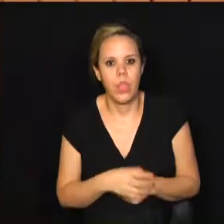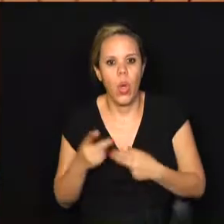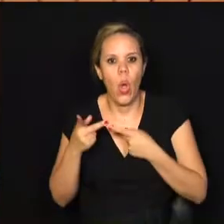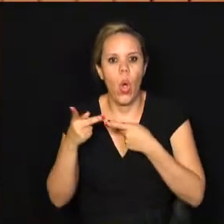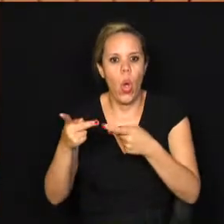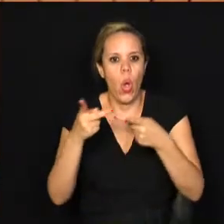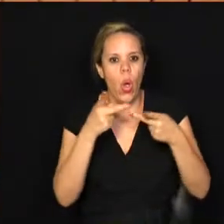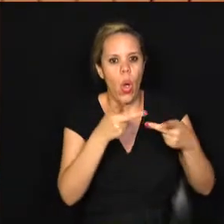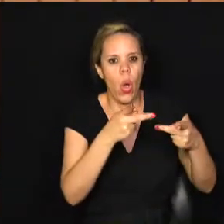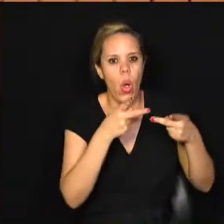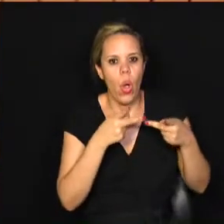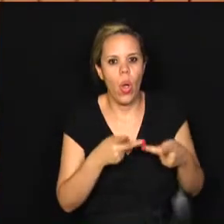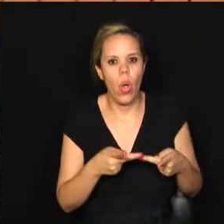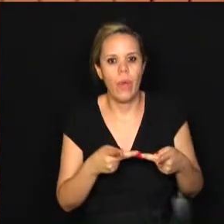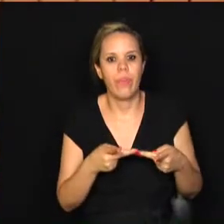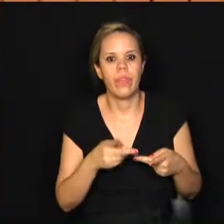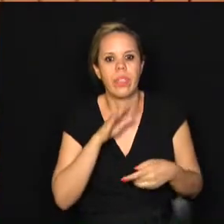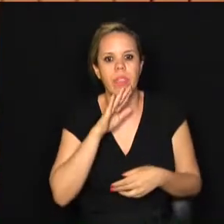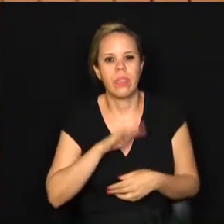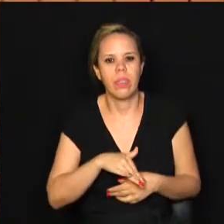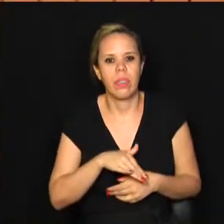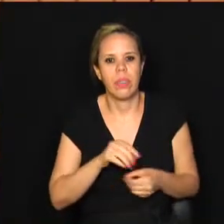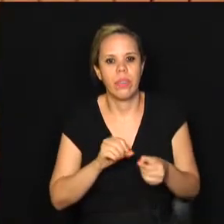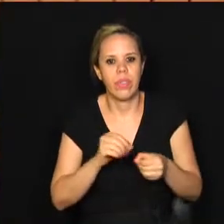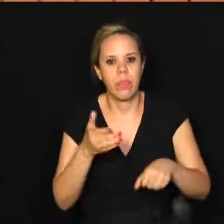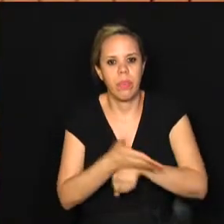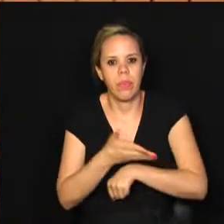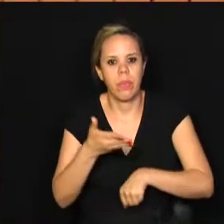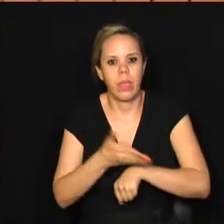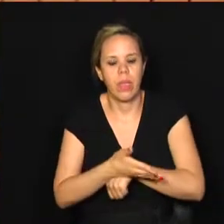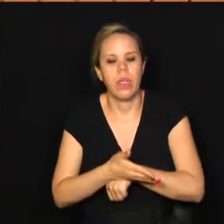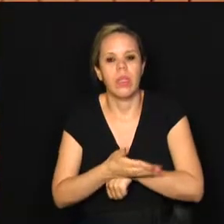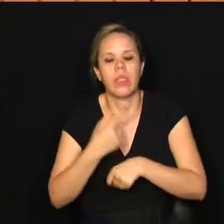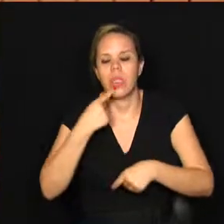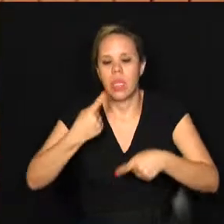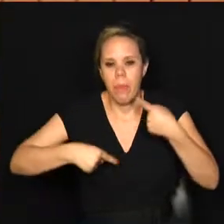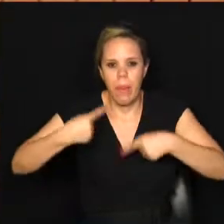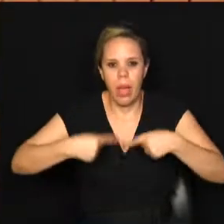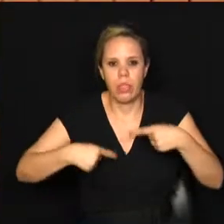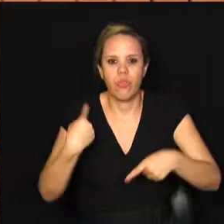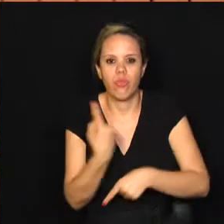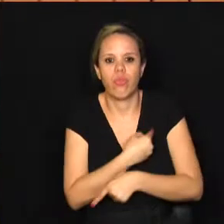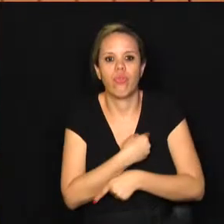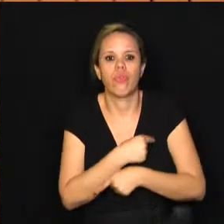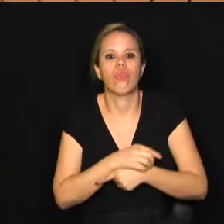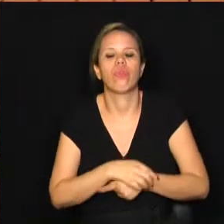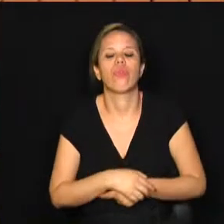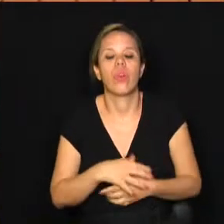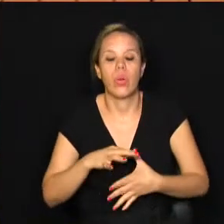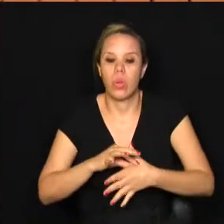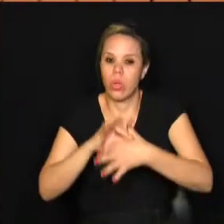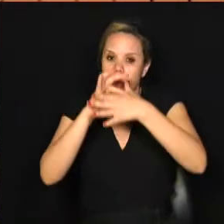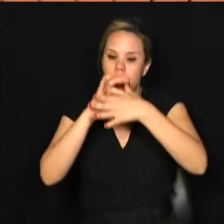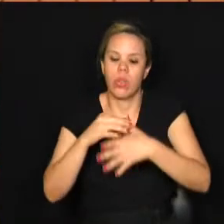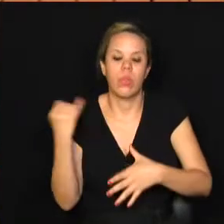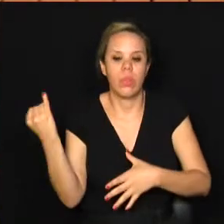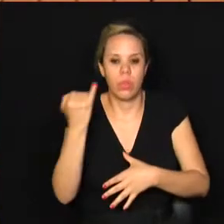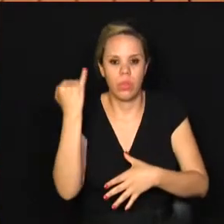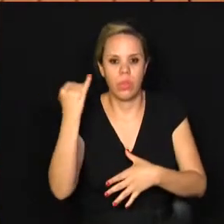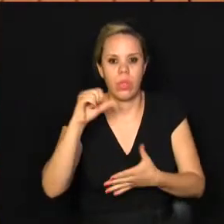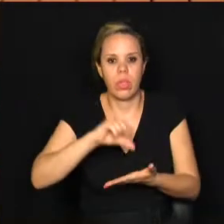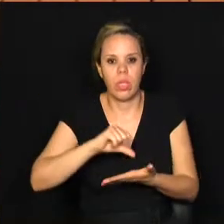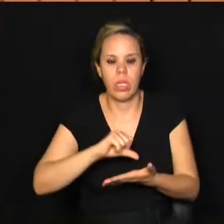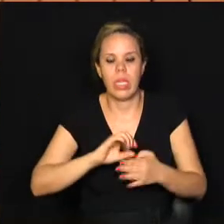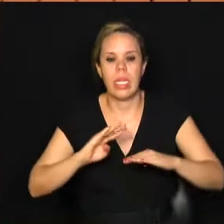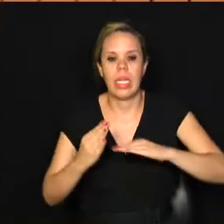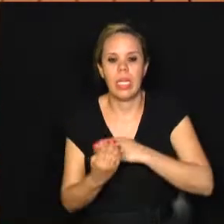convidamos nessa tarde para fazer parte desse debate conosco uma liderança importante da região do Campo Belo,